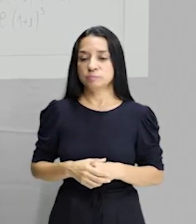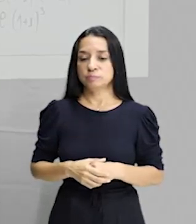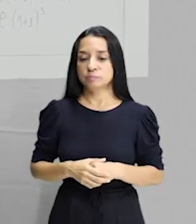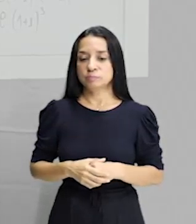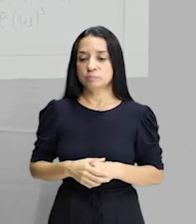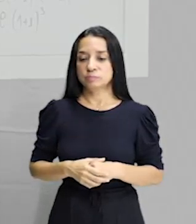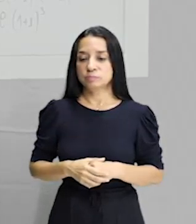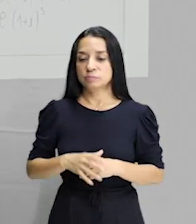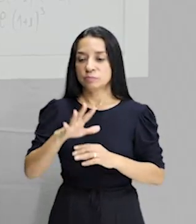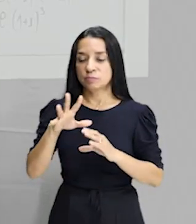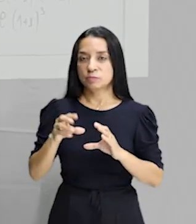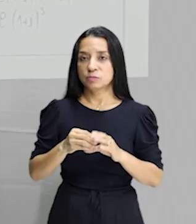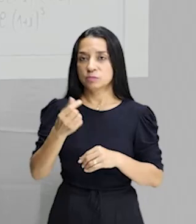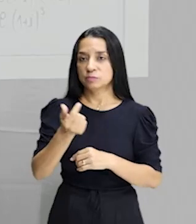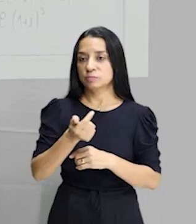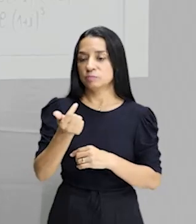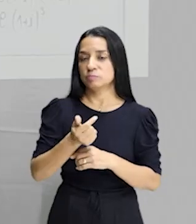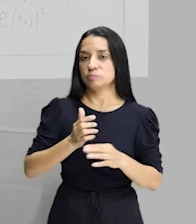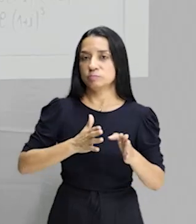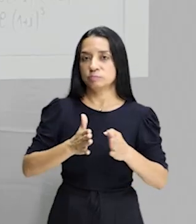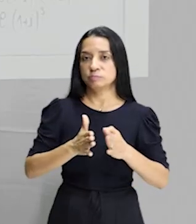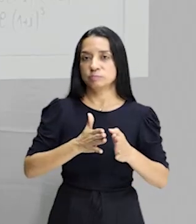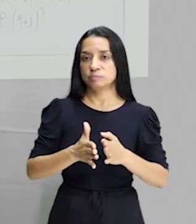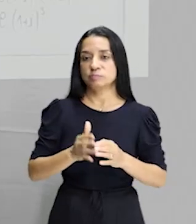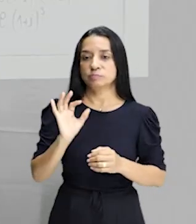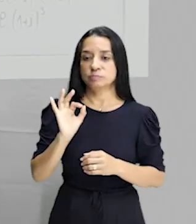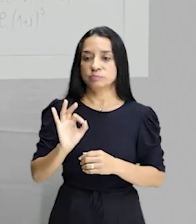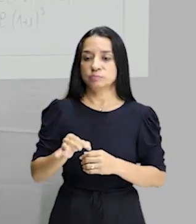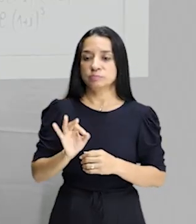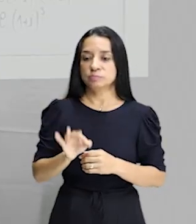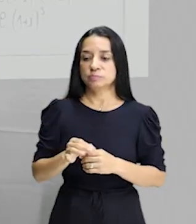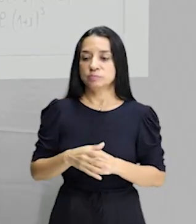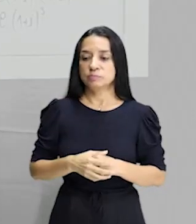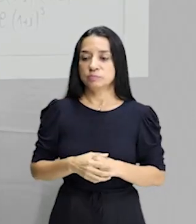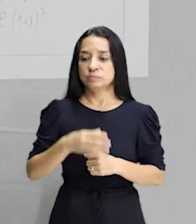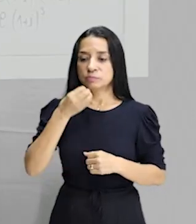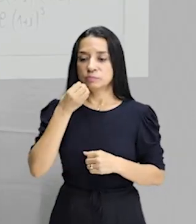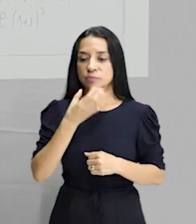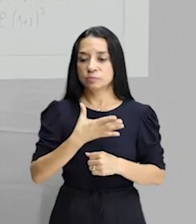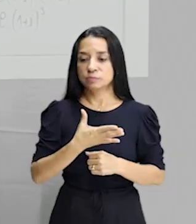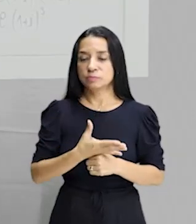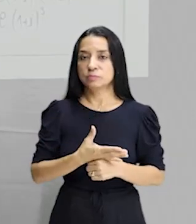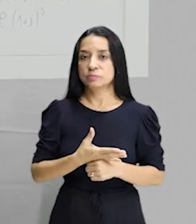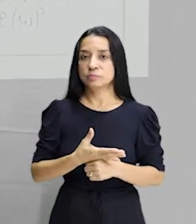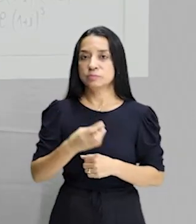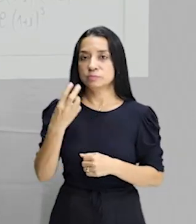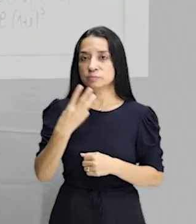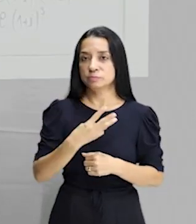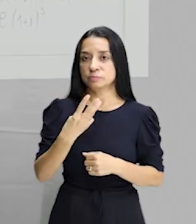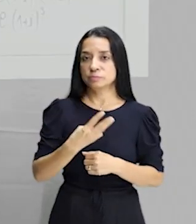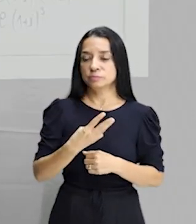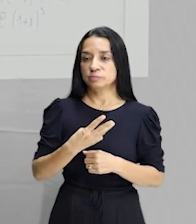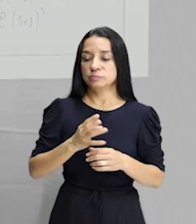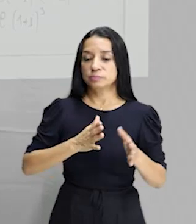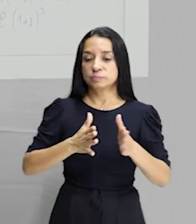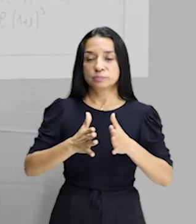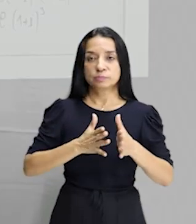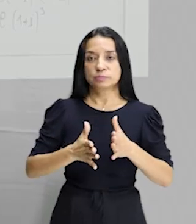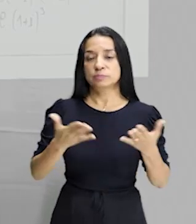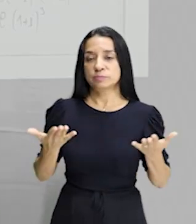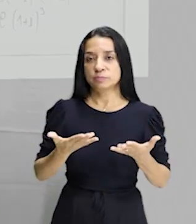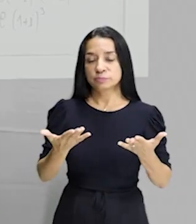Esse é o montante do segundo período certo beleza vamos para o terceiro período né